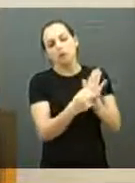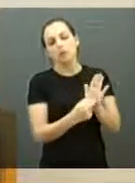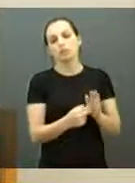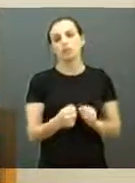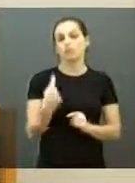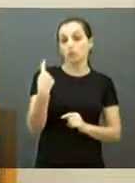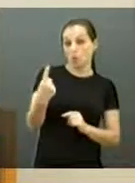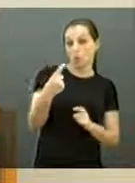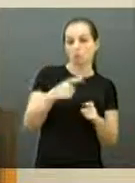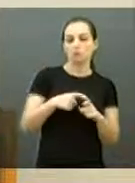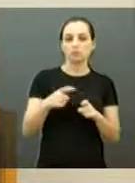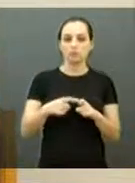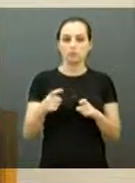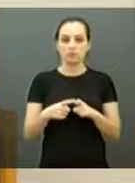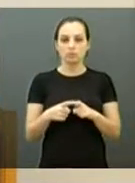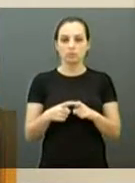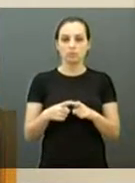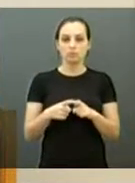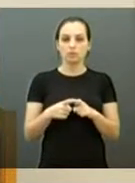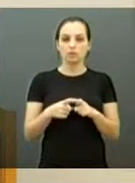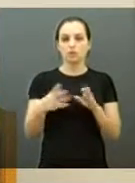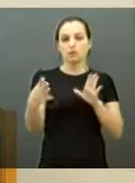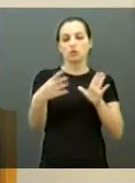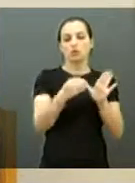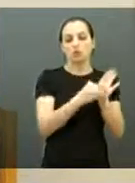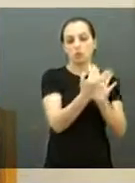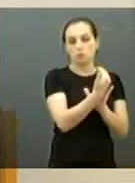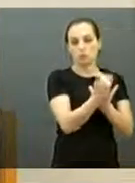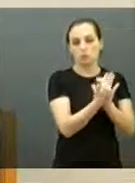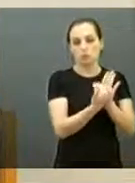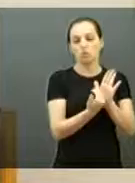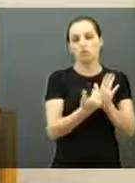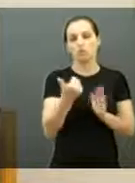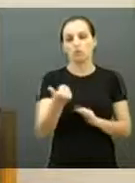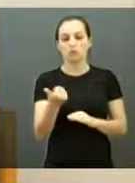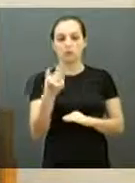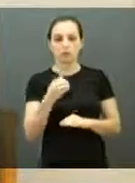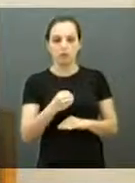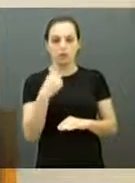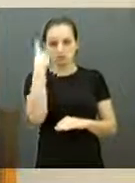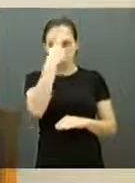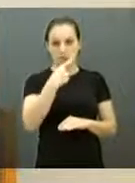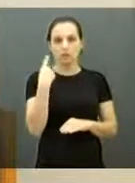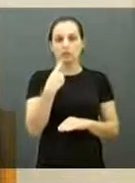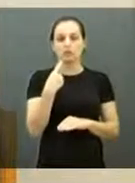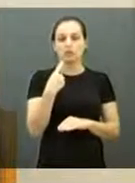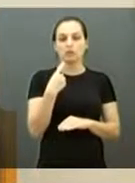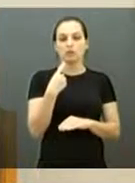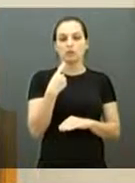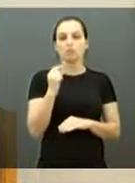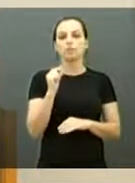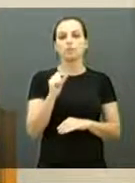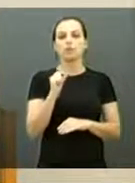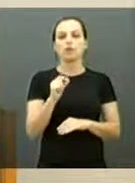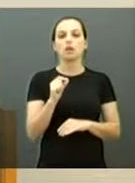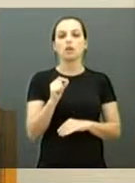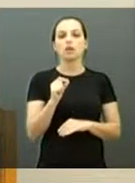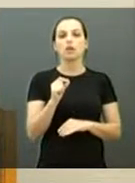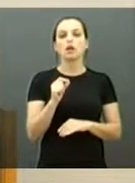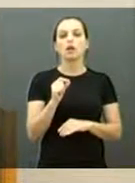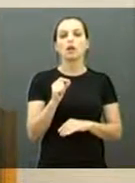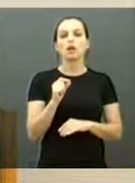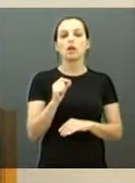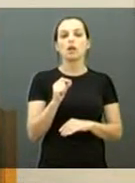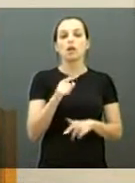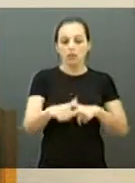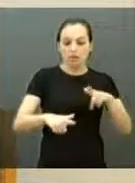dos médicos que consta na lista que dá 60 horas de plantão, doutor Eli, também conversei, ele dá esse plantão